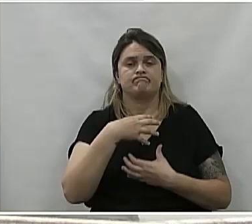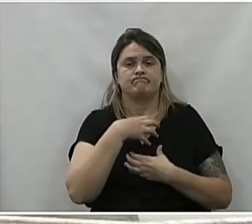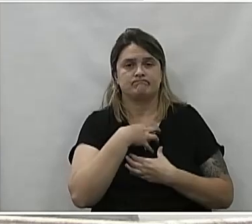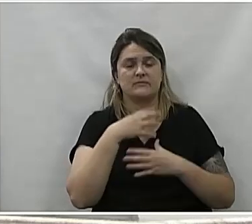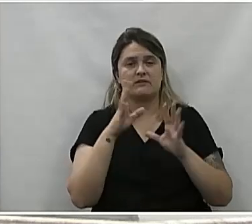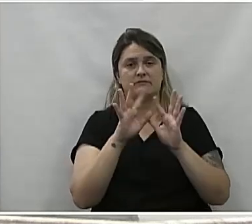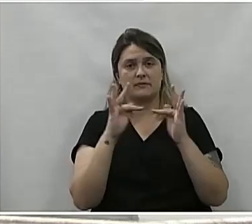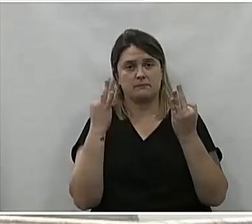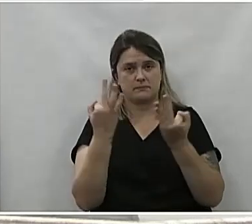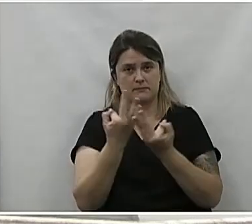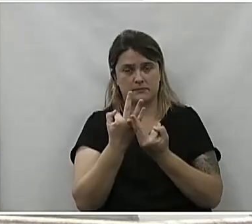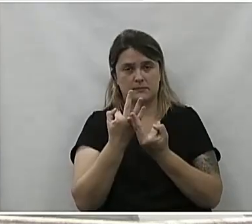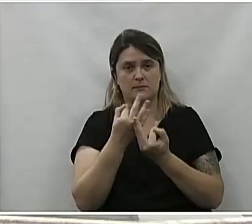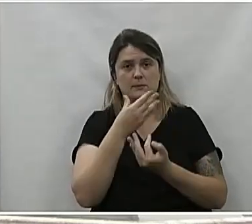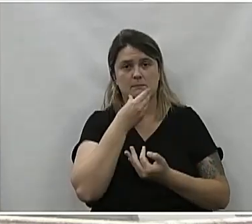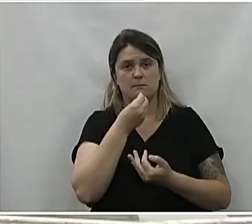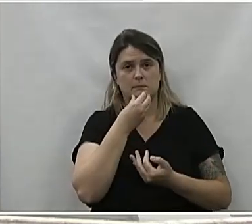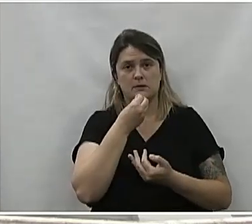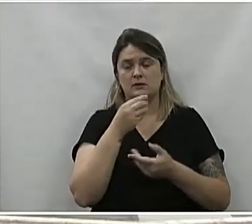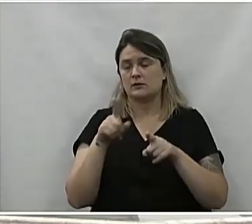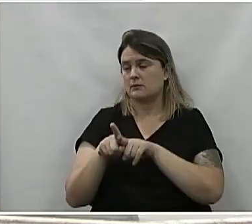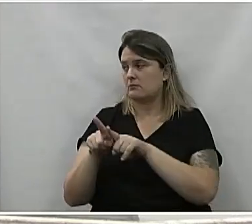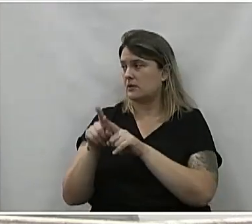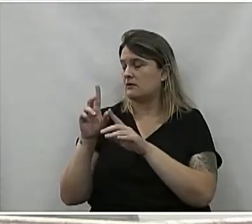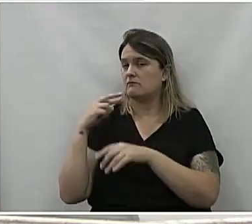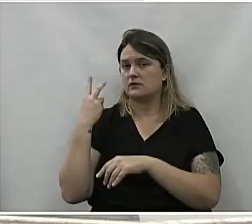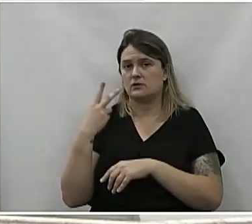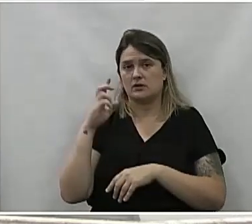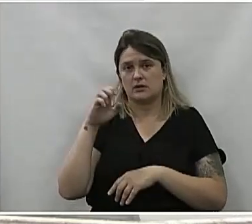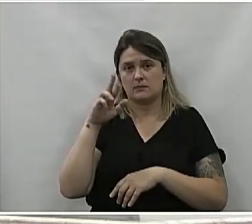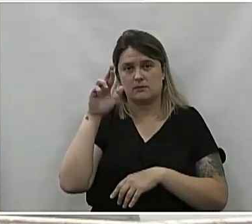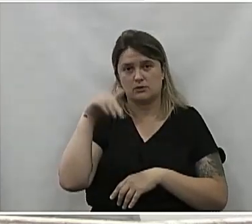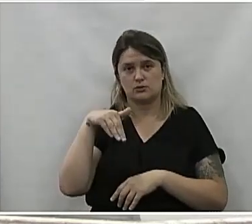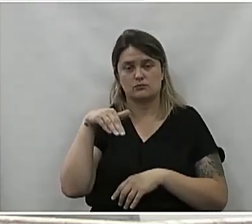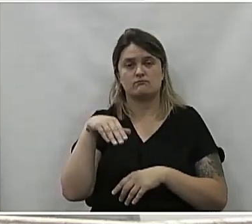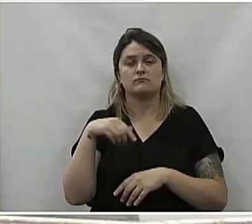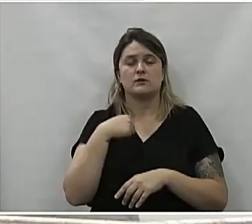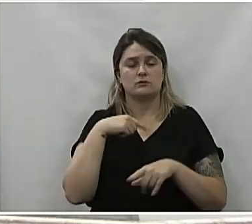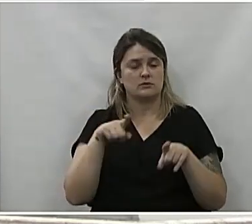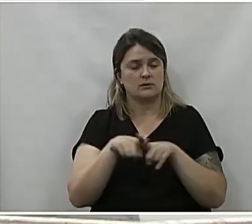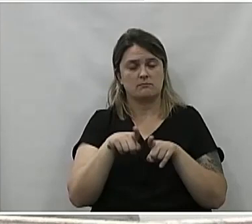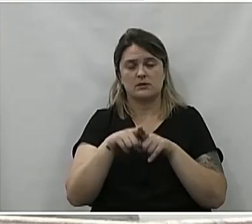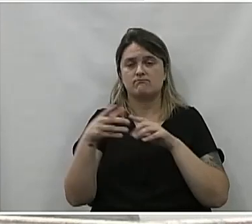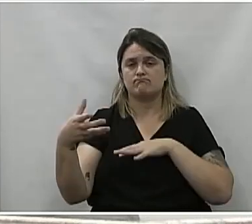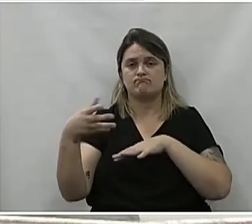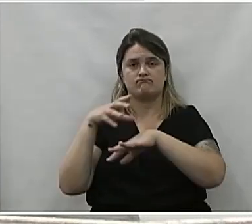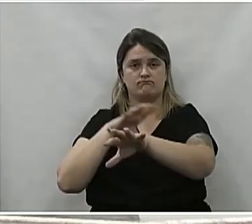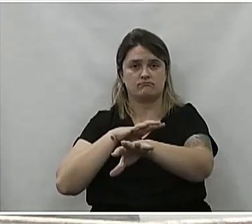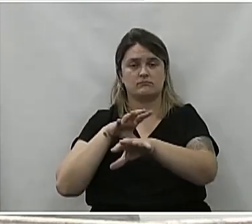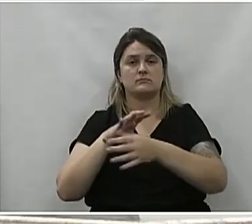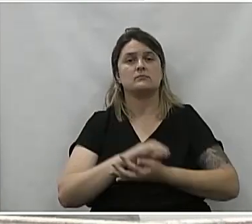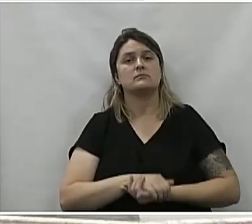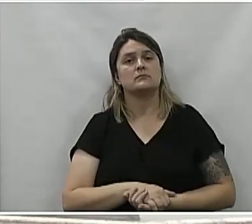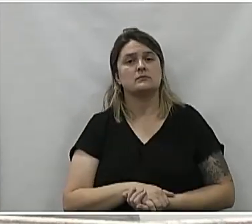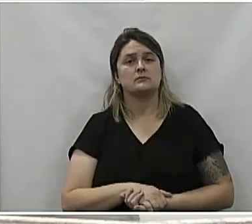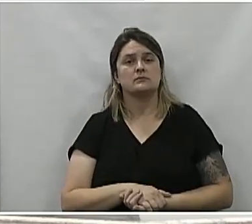sentimentos Ali Ao vereador Emerson Pela sua sobrinha Também me coloca No lugar dele Como tio Também iria